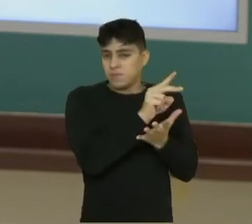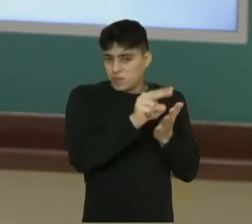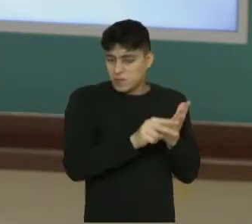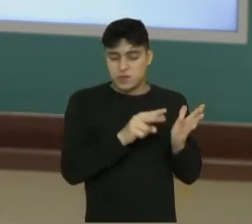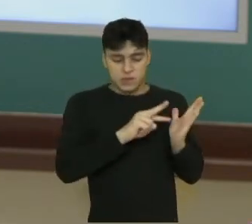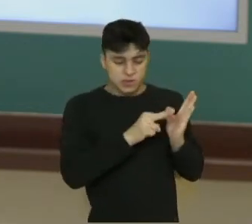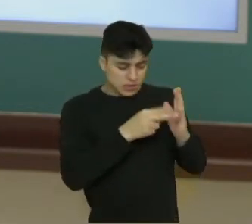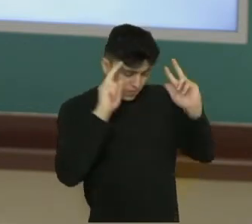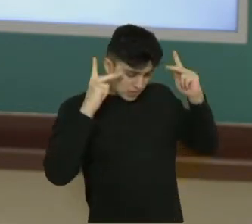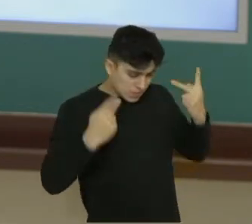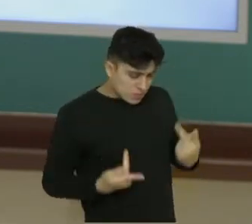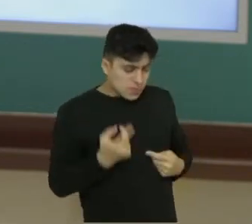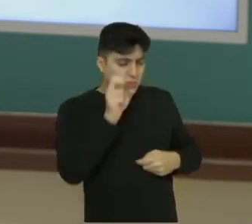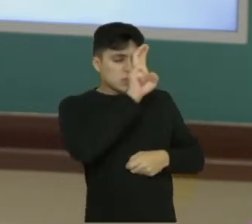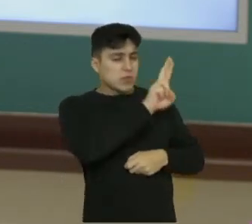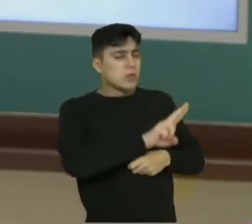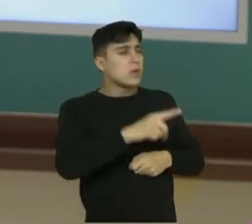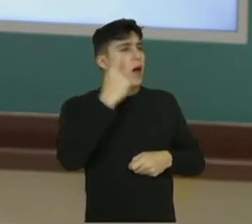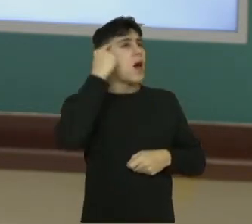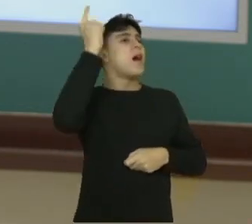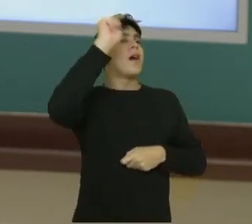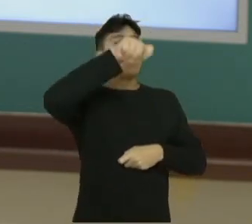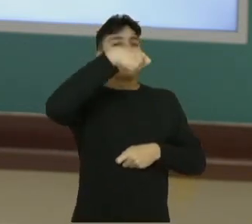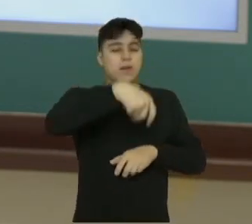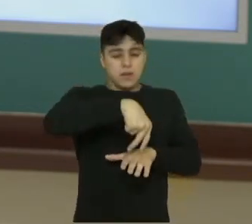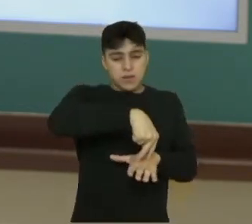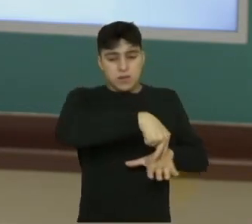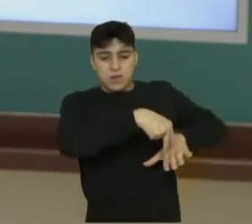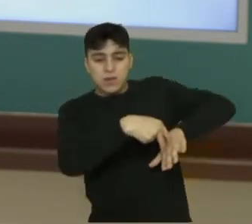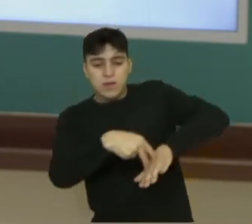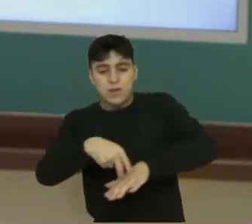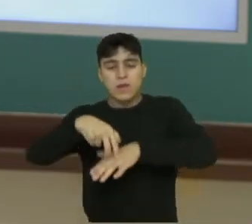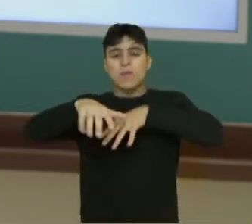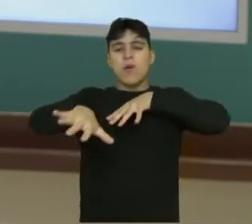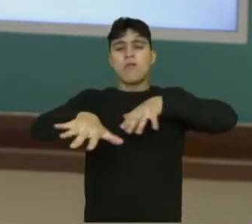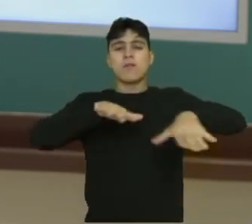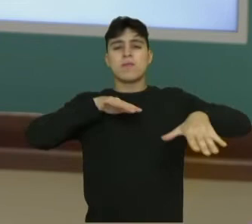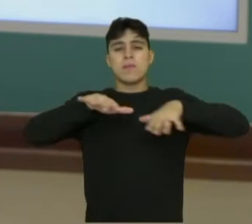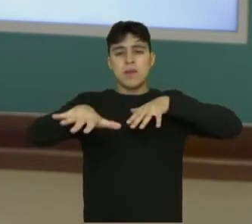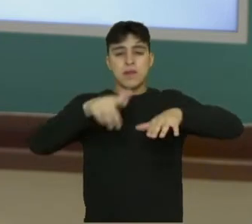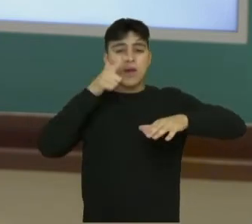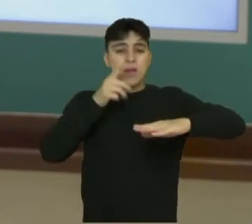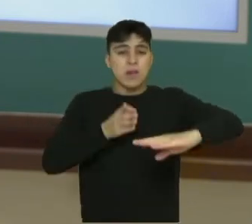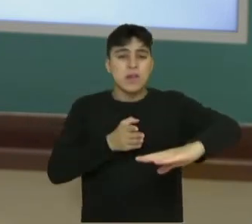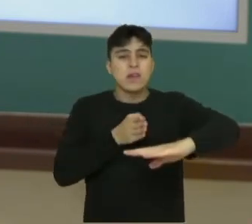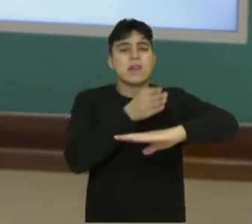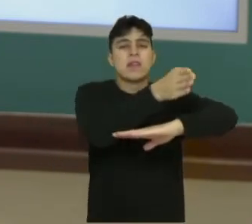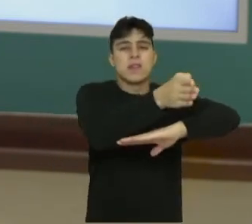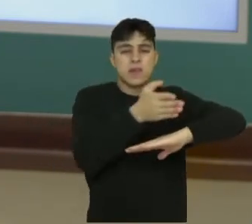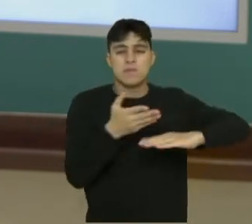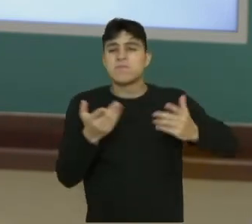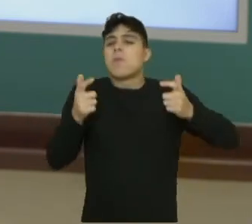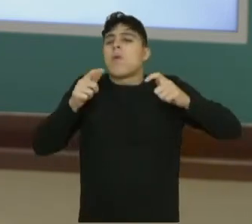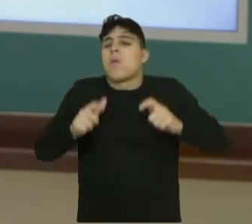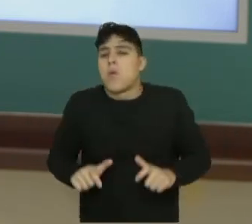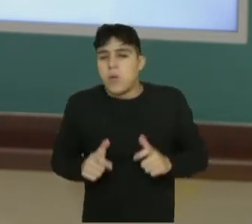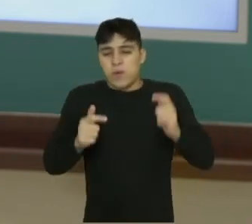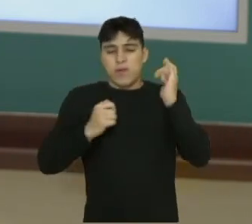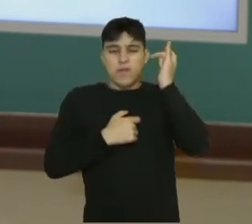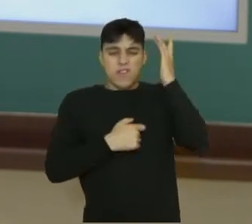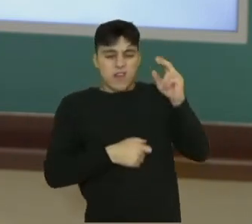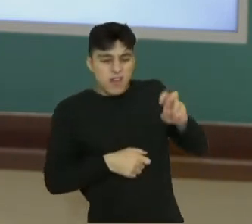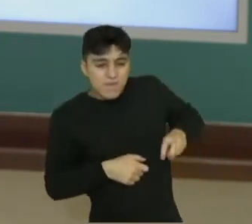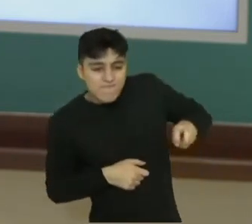a jangada para poder se mover, né, de uma maneira mais efetiva, então se deslocar de uma maneira mais